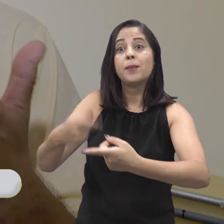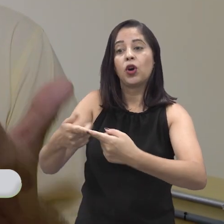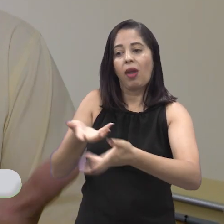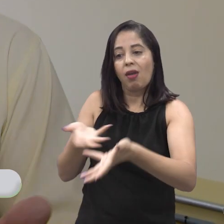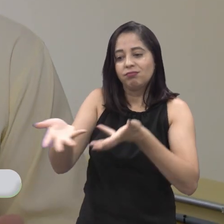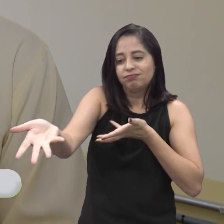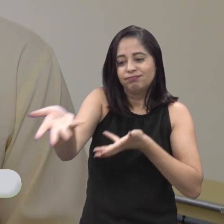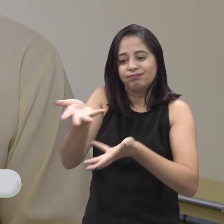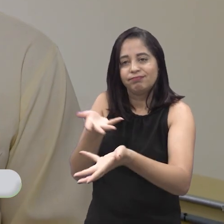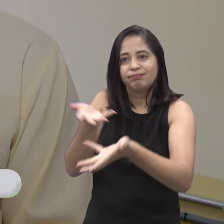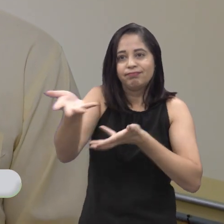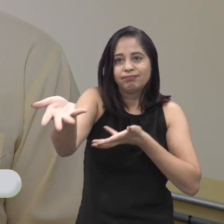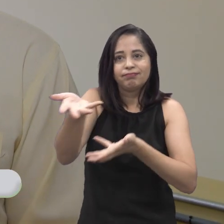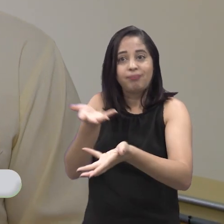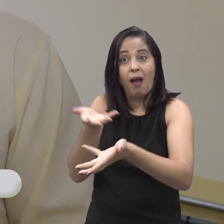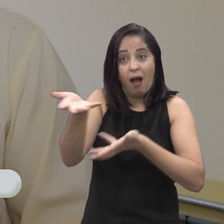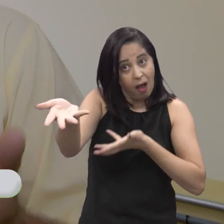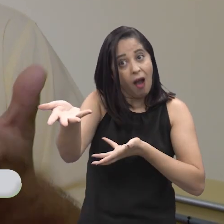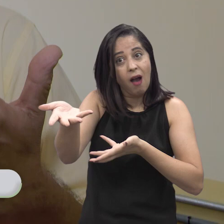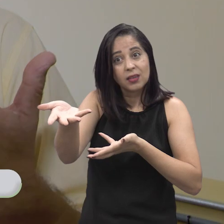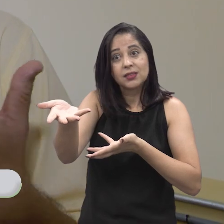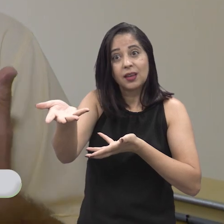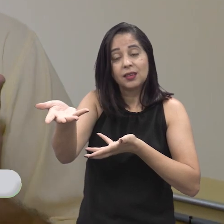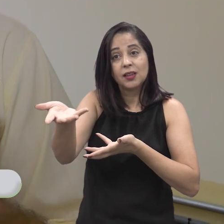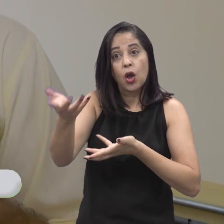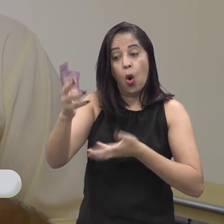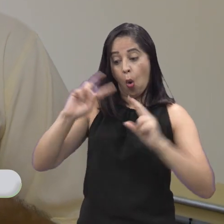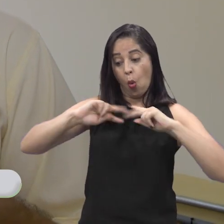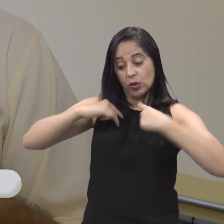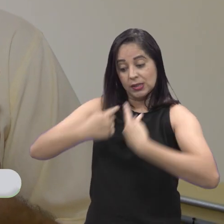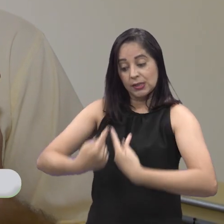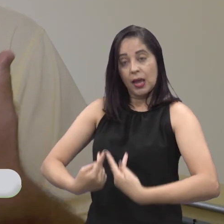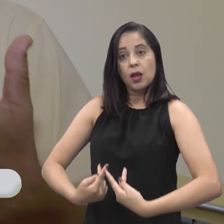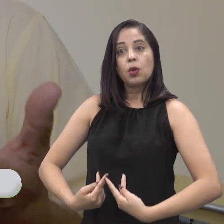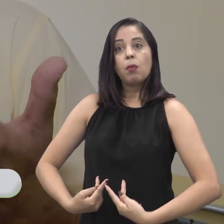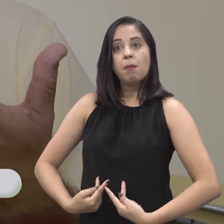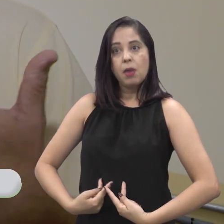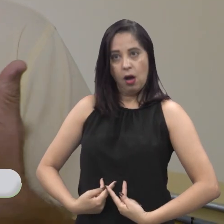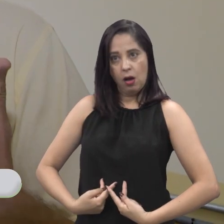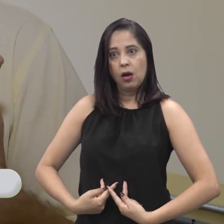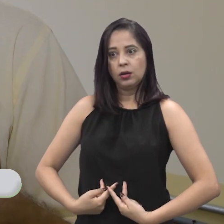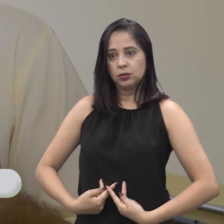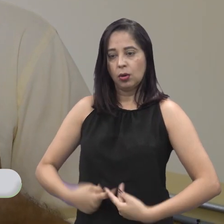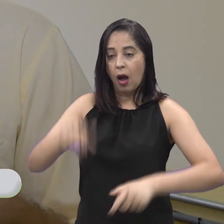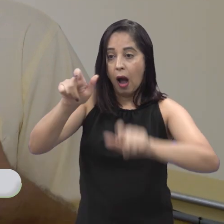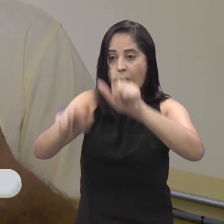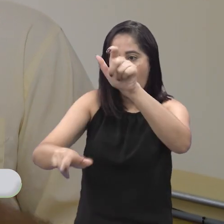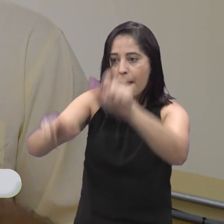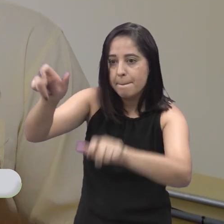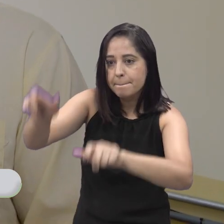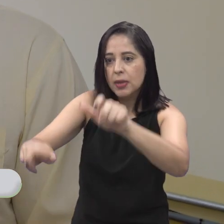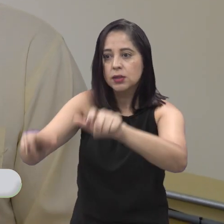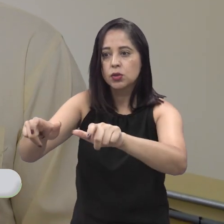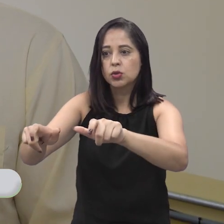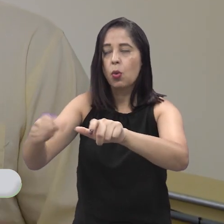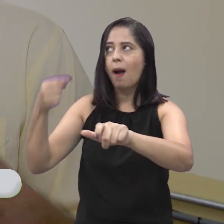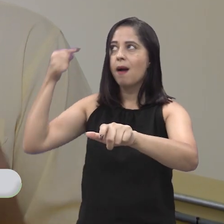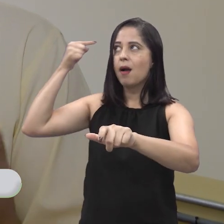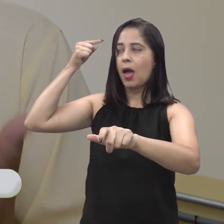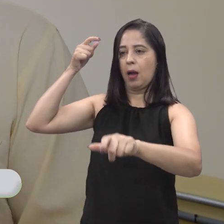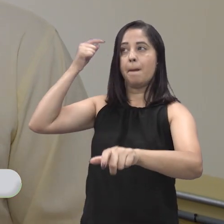das relações com o outro. Nós nos constituímos como pessoa e nos identificamos como ser capaz de